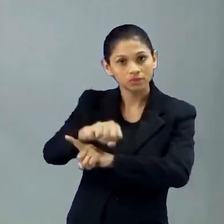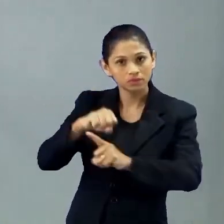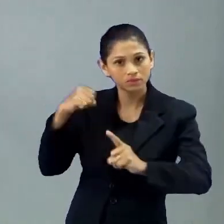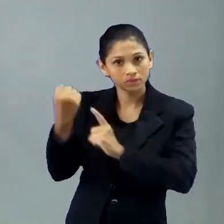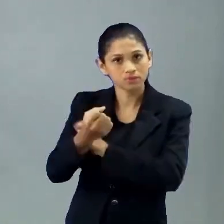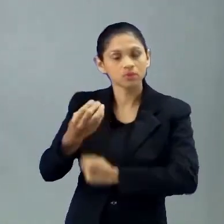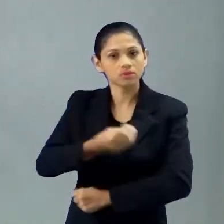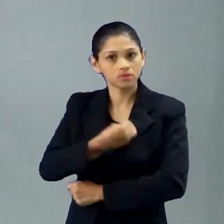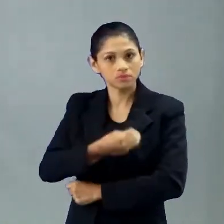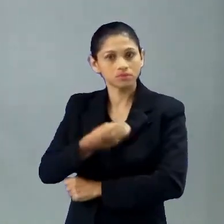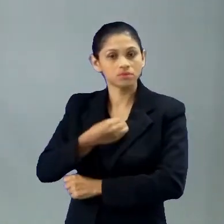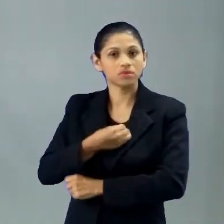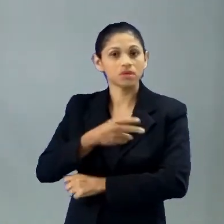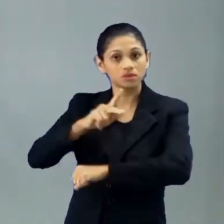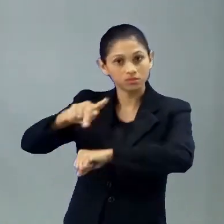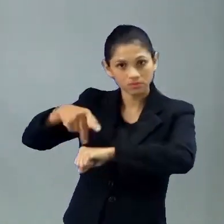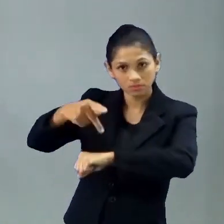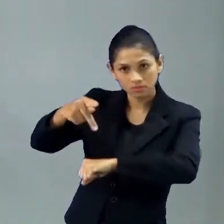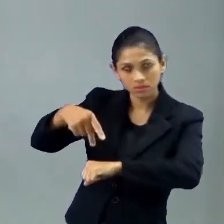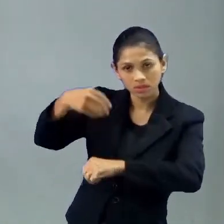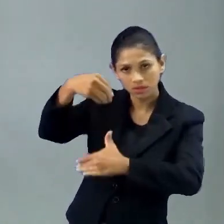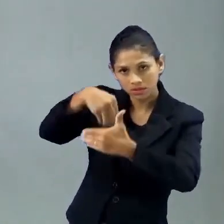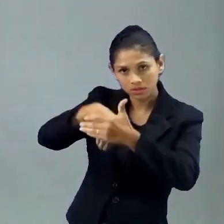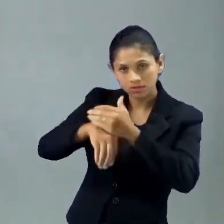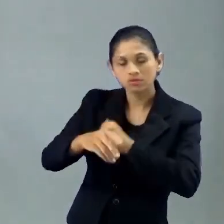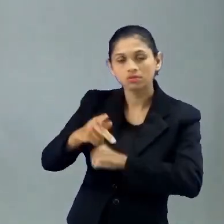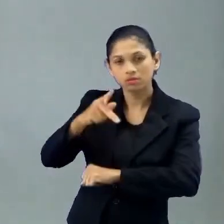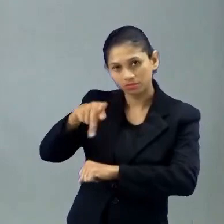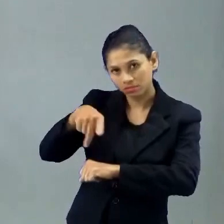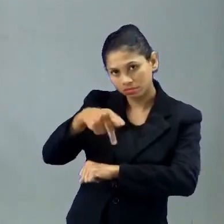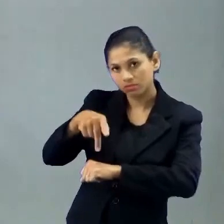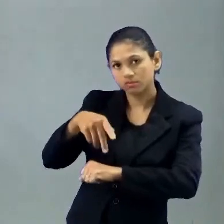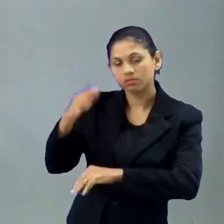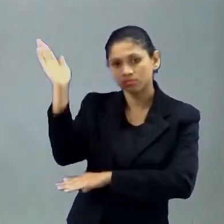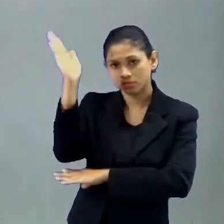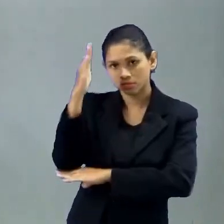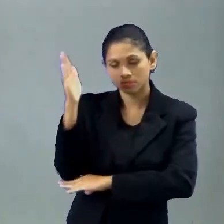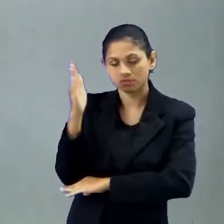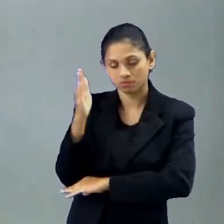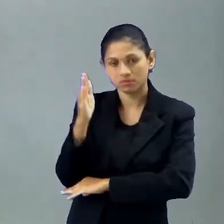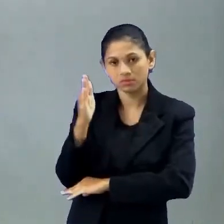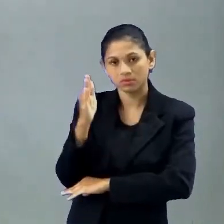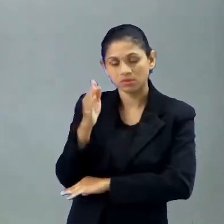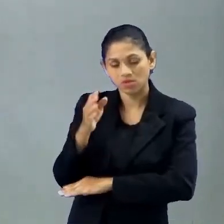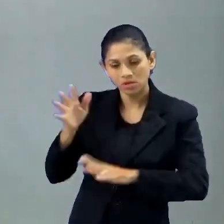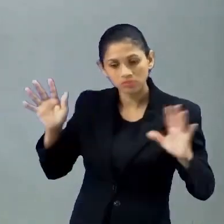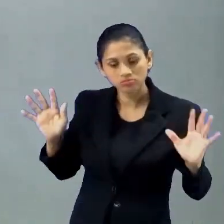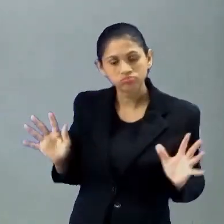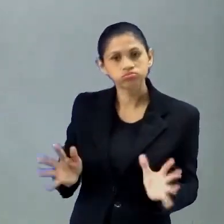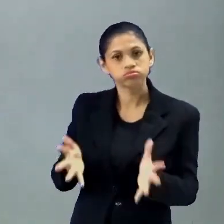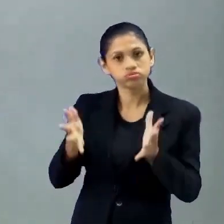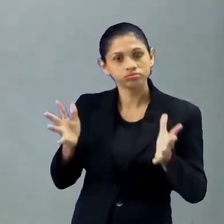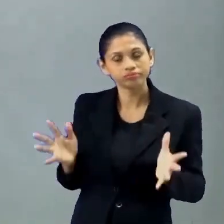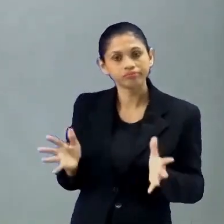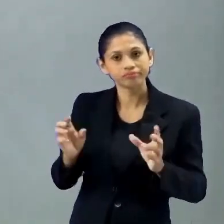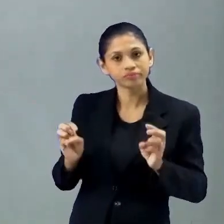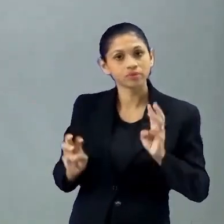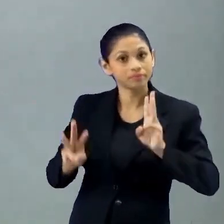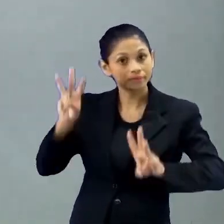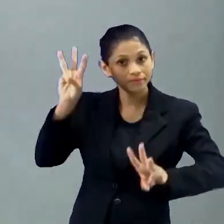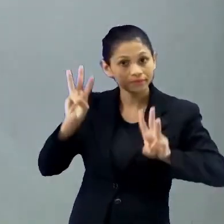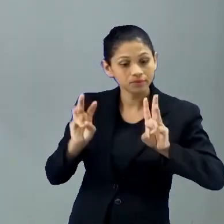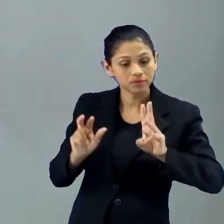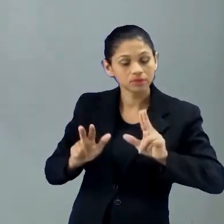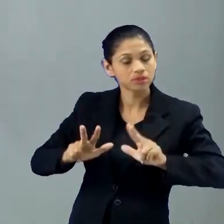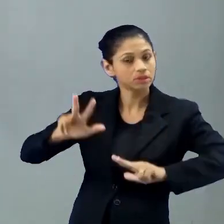que atuam justamente, que aliás, atuam no interesse dos trabalhadores